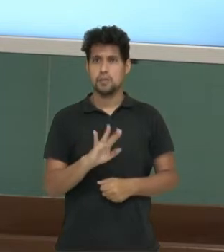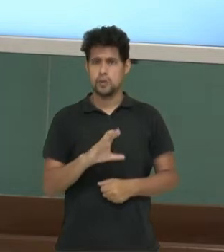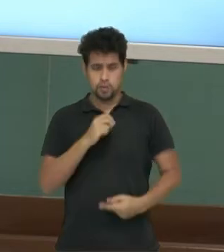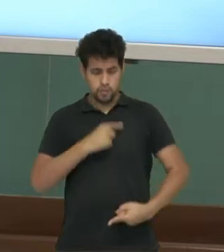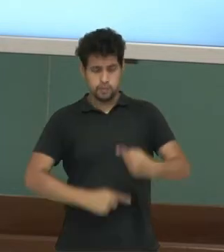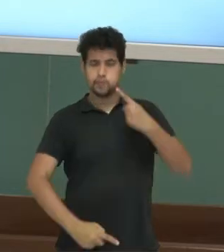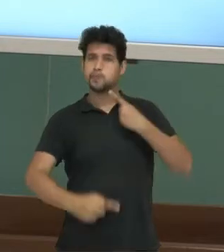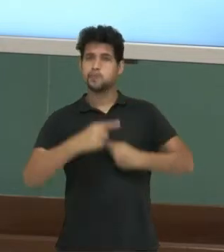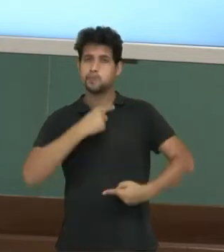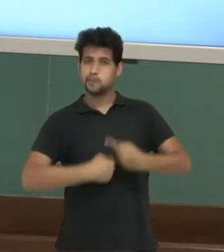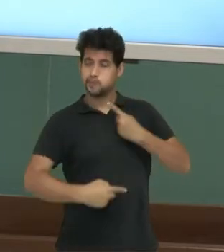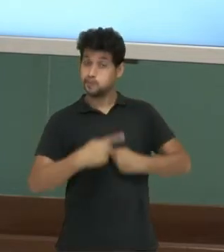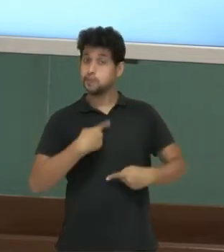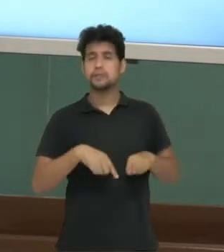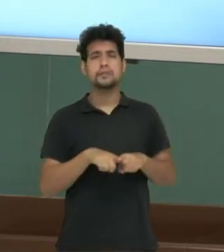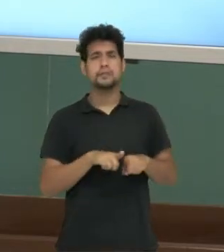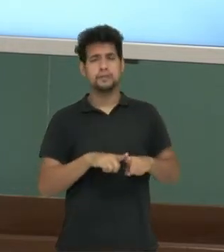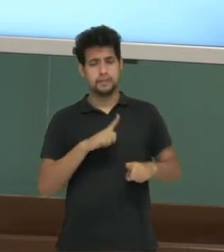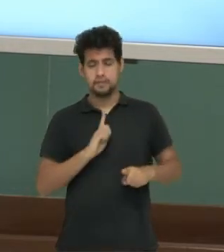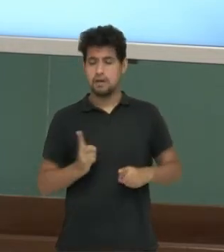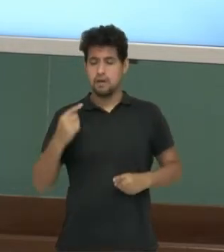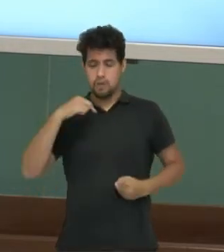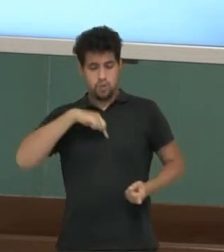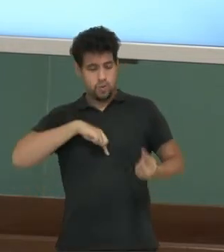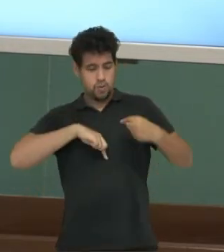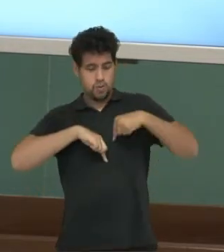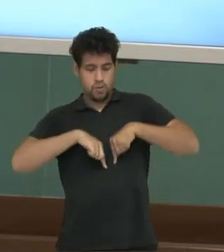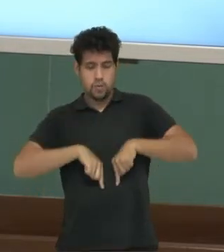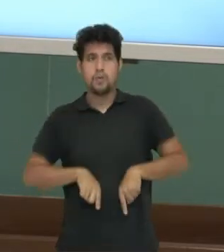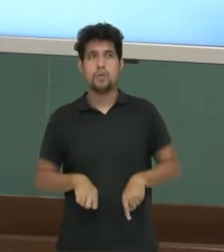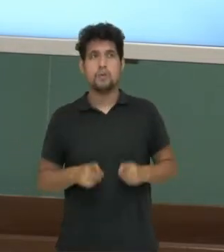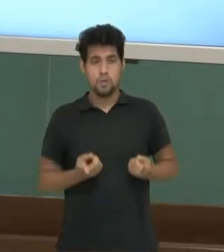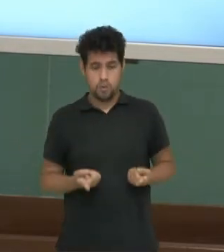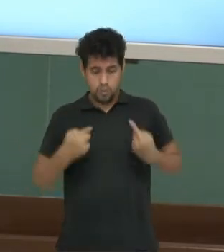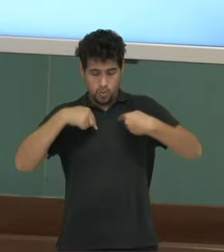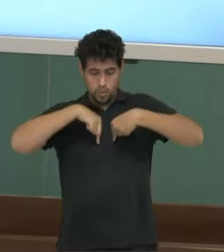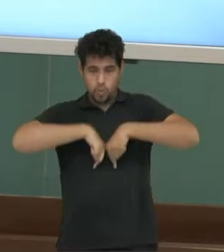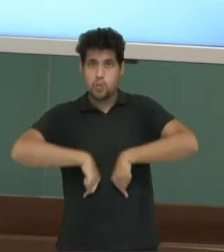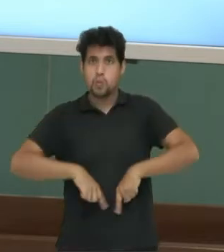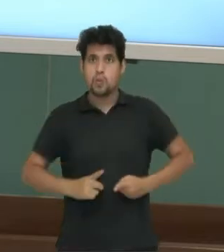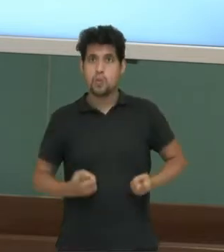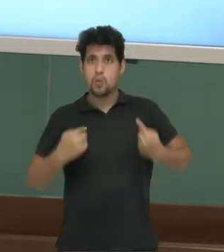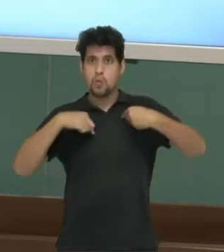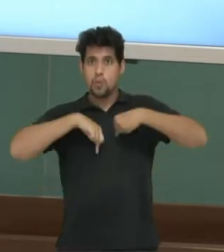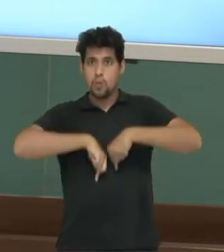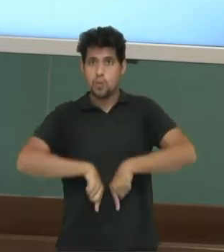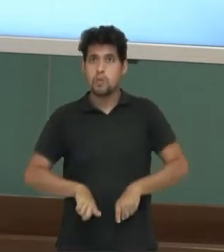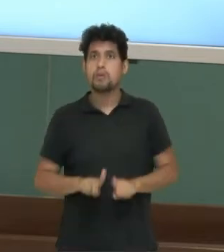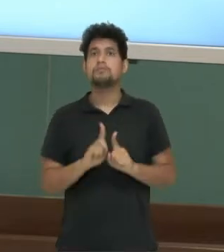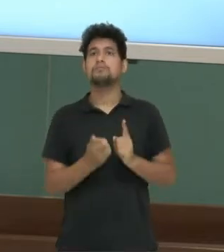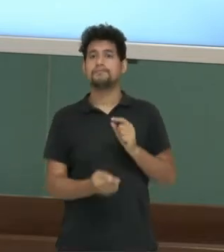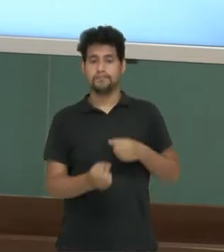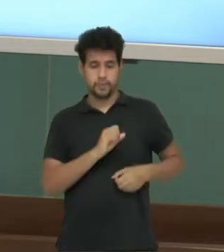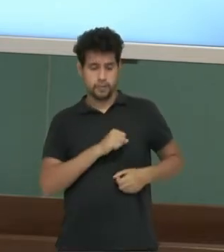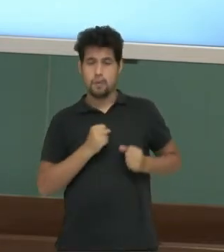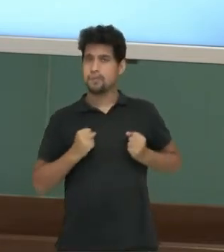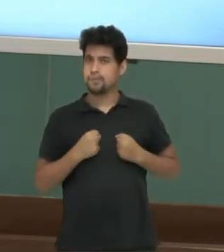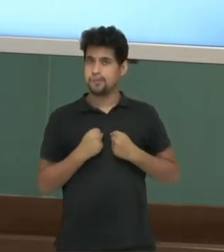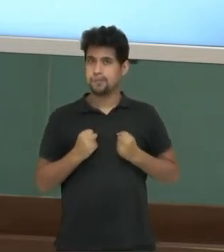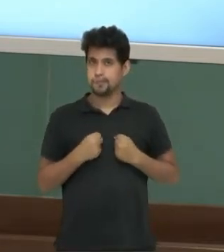entrar pelo outro átrio e vai entrar em contato com o ventrículo para voltar para os pulmões, ok?